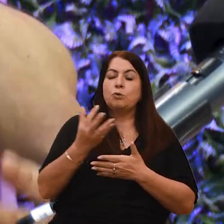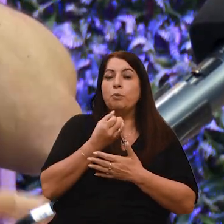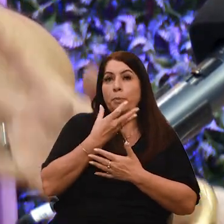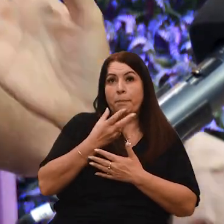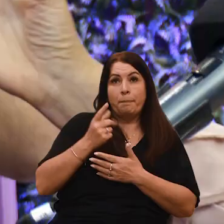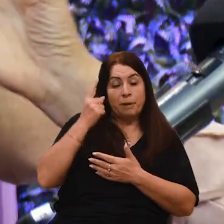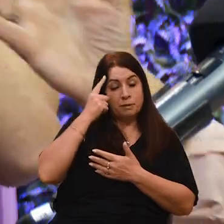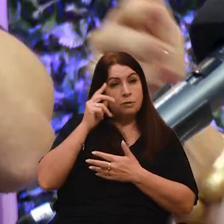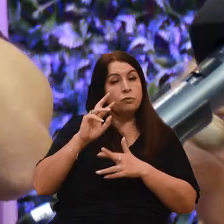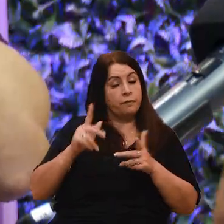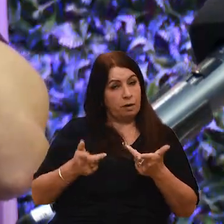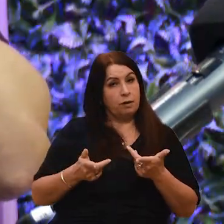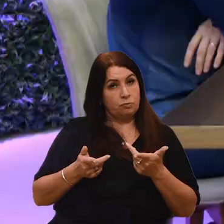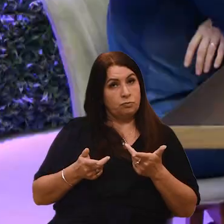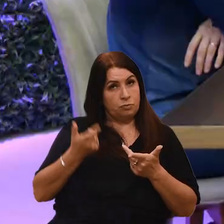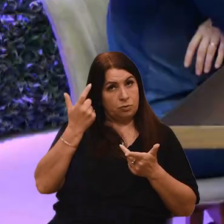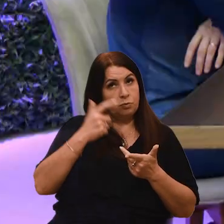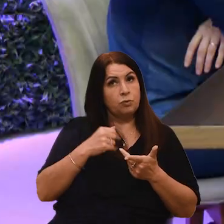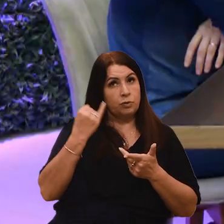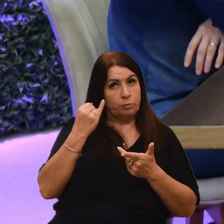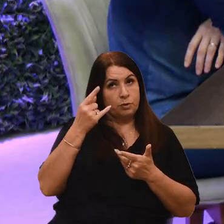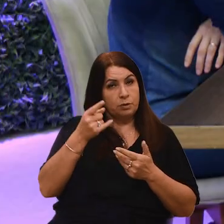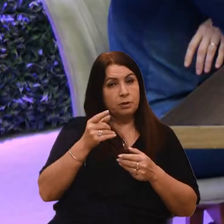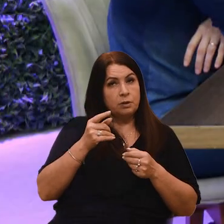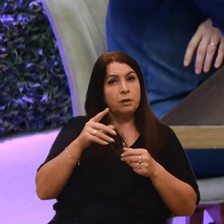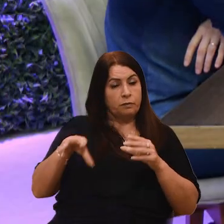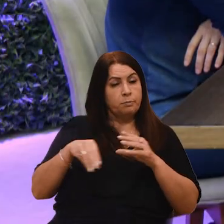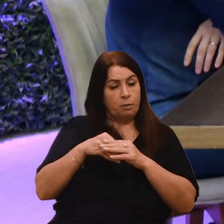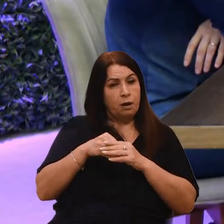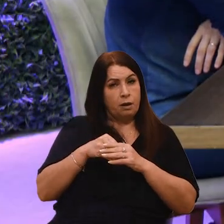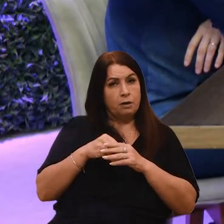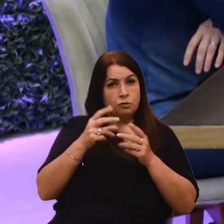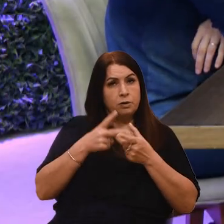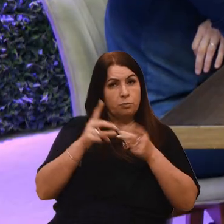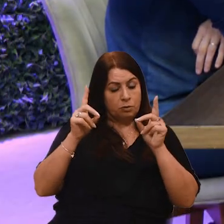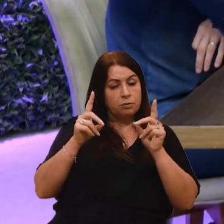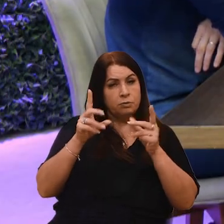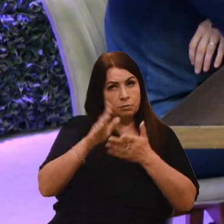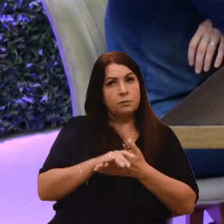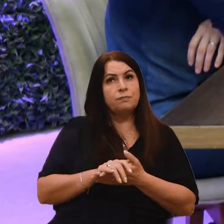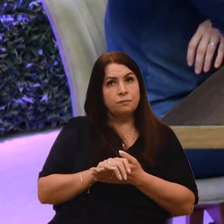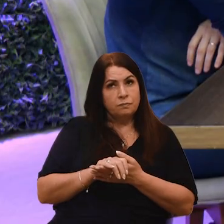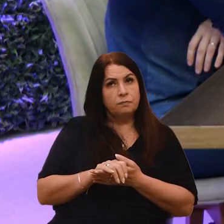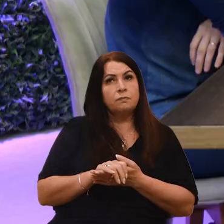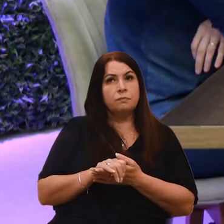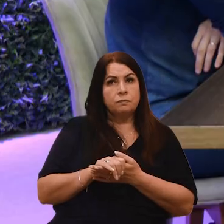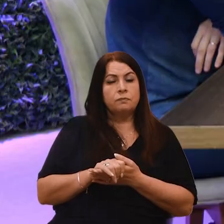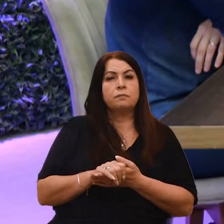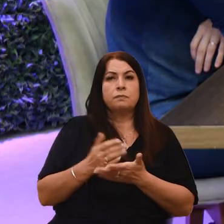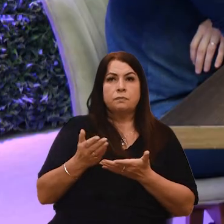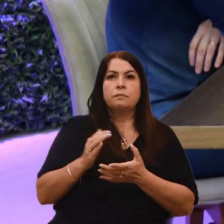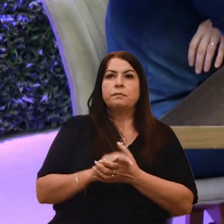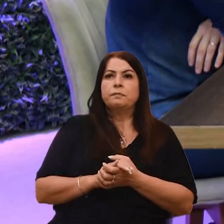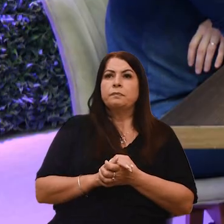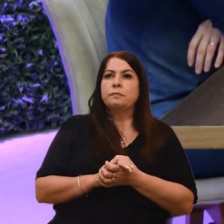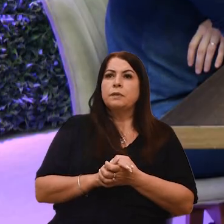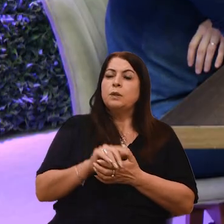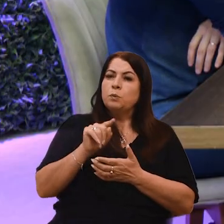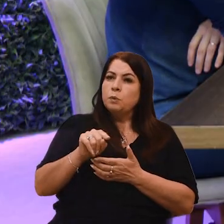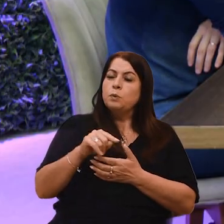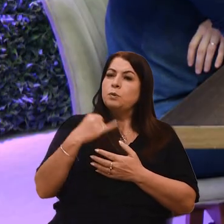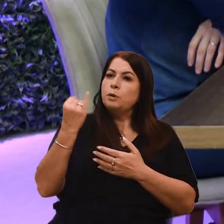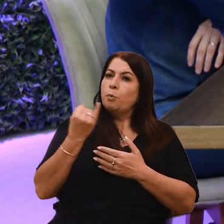pensar diferente, né? Essa eu acho que é a questão. Que faz parte, da democracia. Faz parte da democracia. Então,